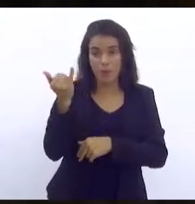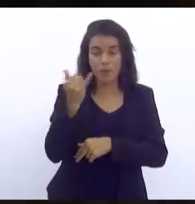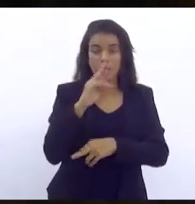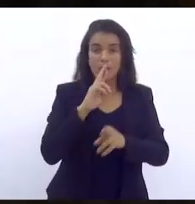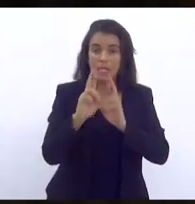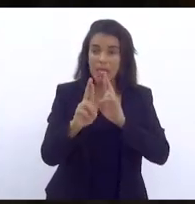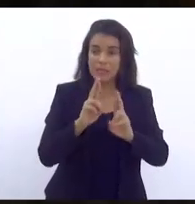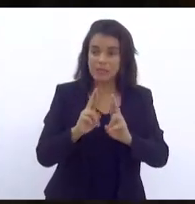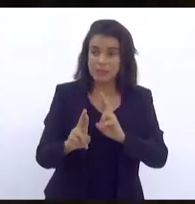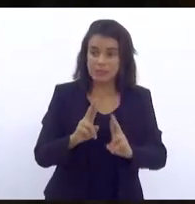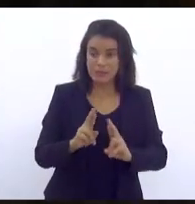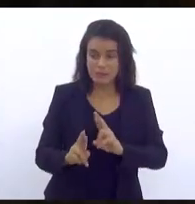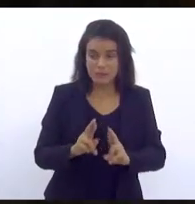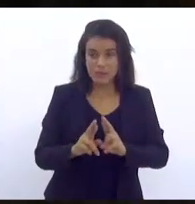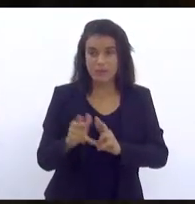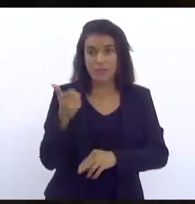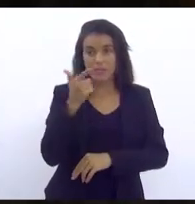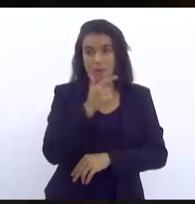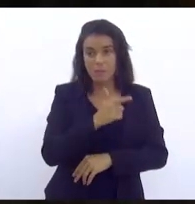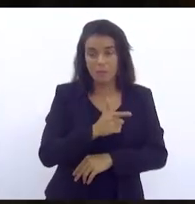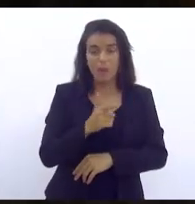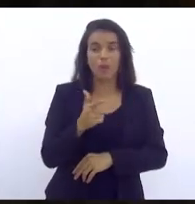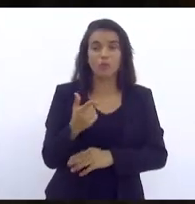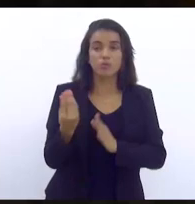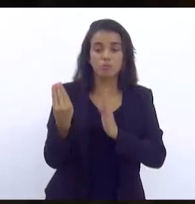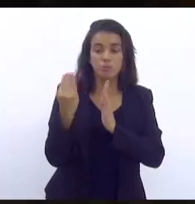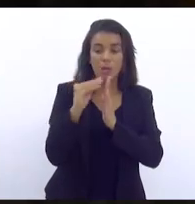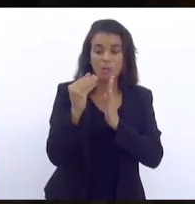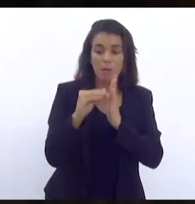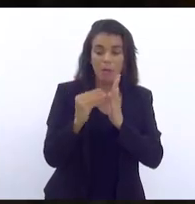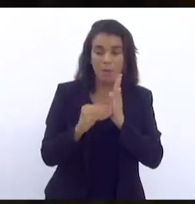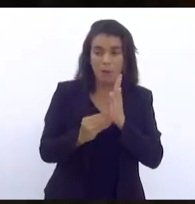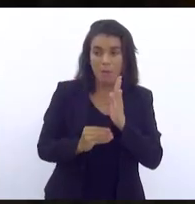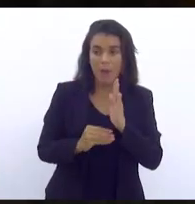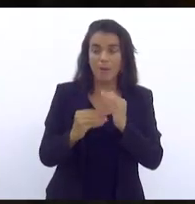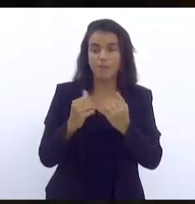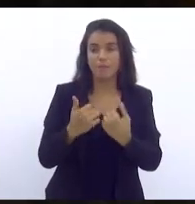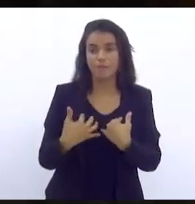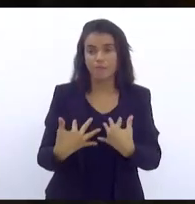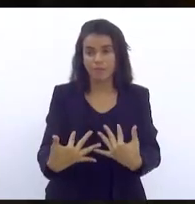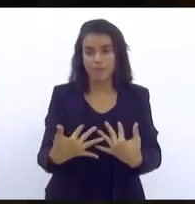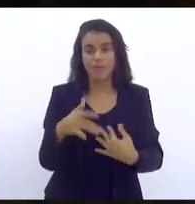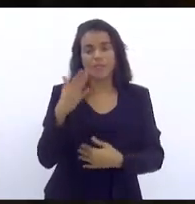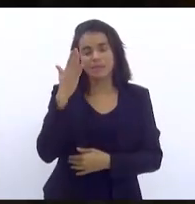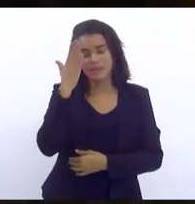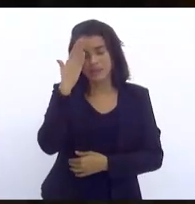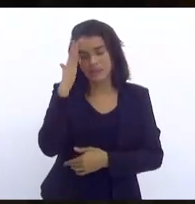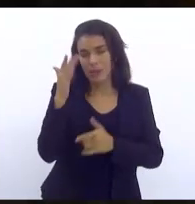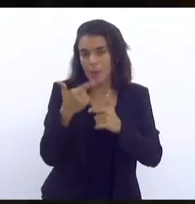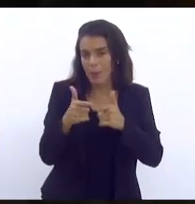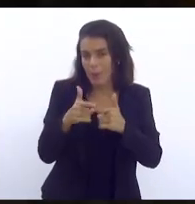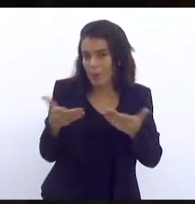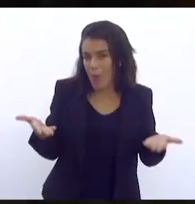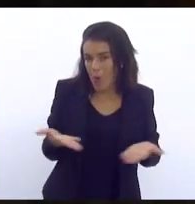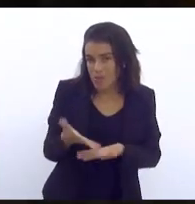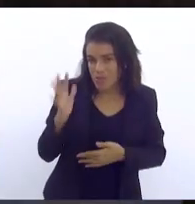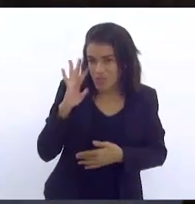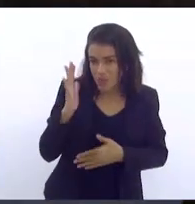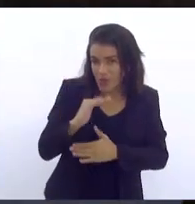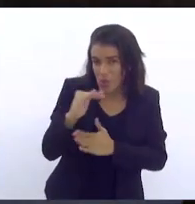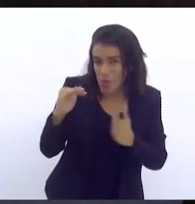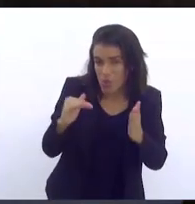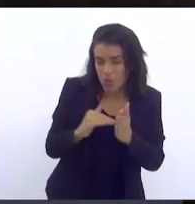gente para conseguirmos construir a segunda etapa dessa audiência sabemos que os problemas não vão ser resolvidos todos